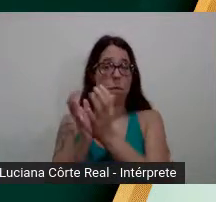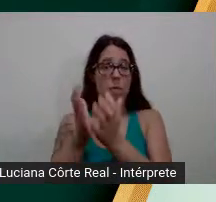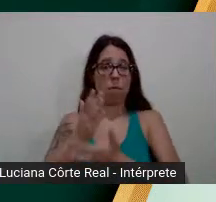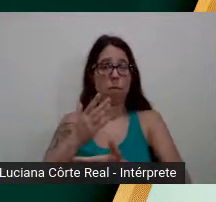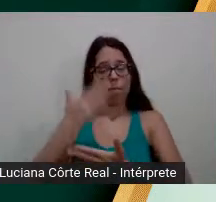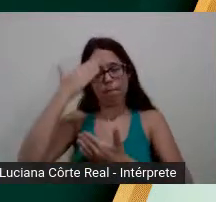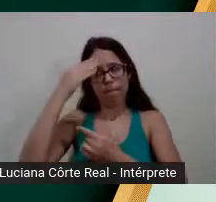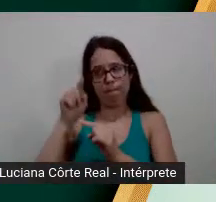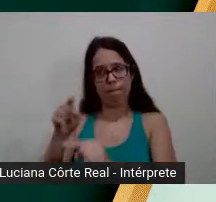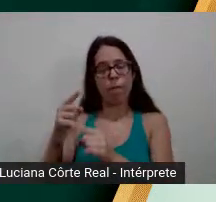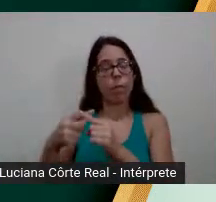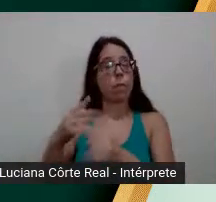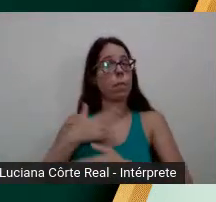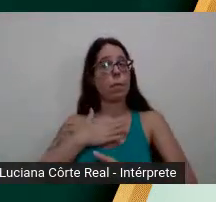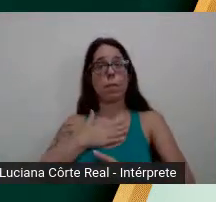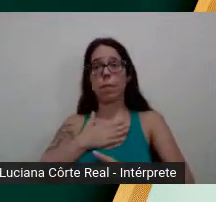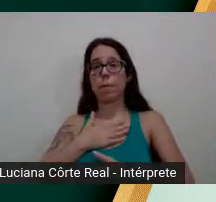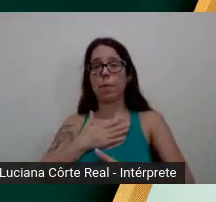Uruguaiana.